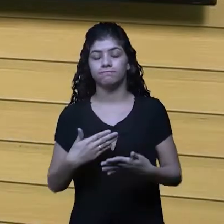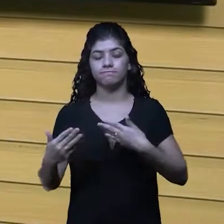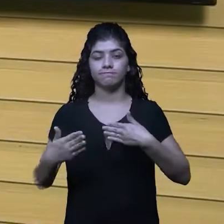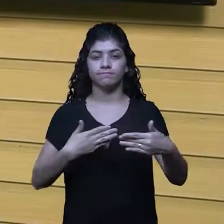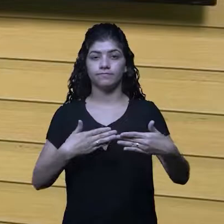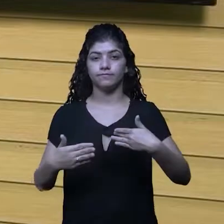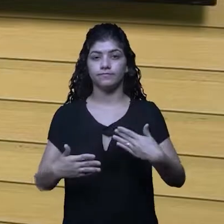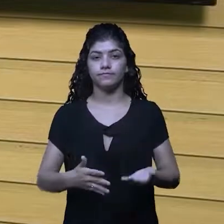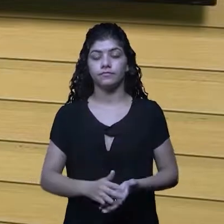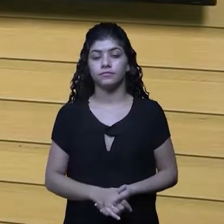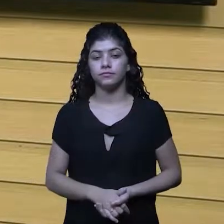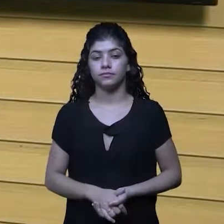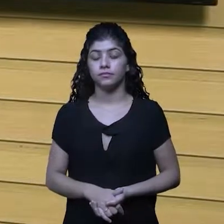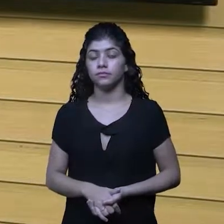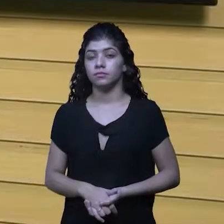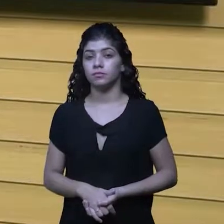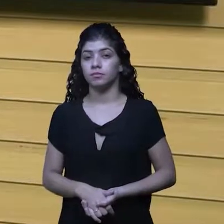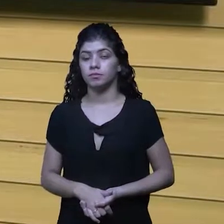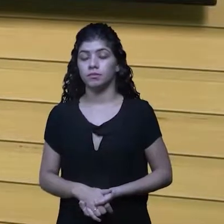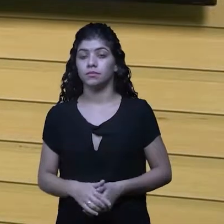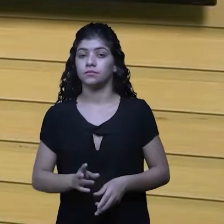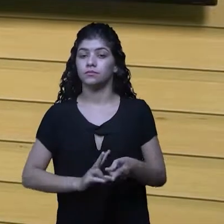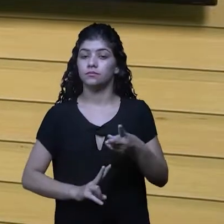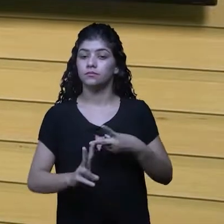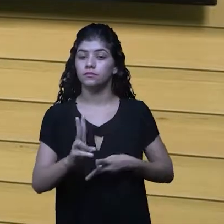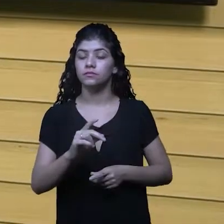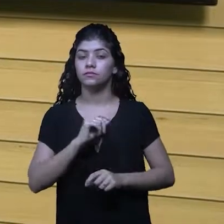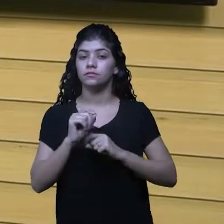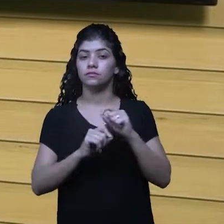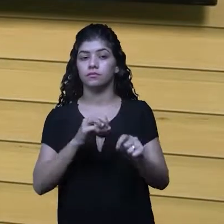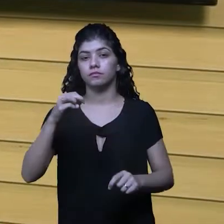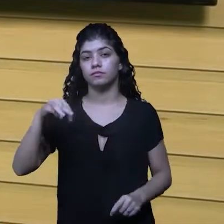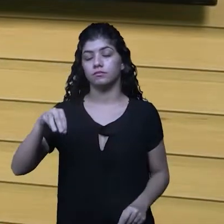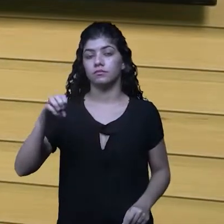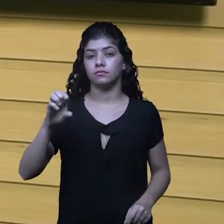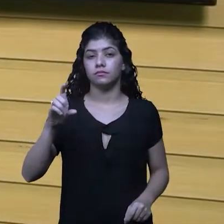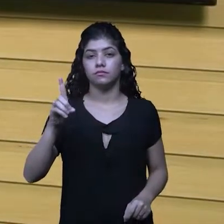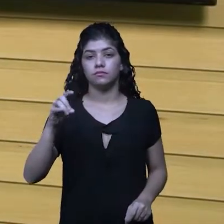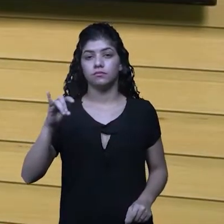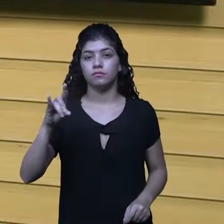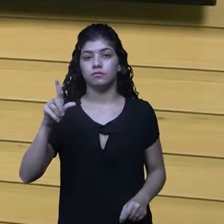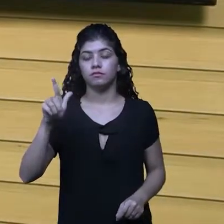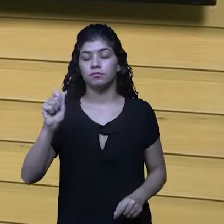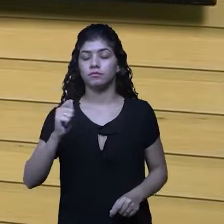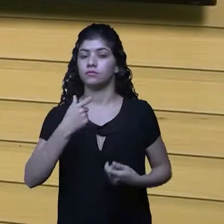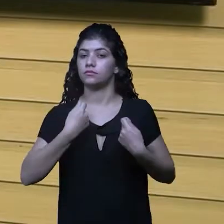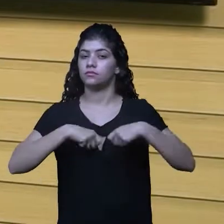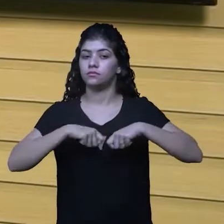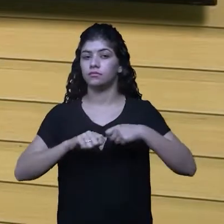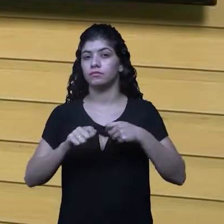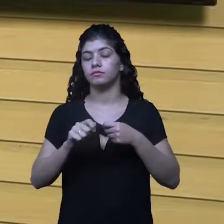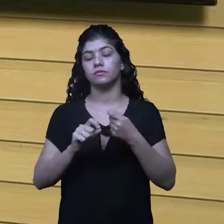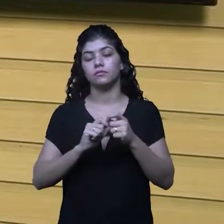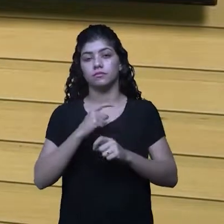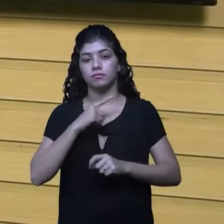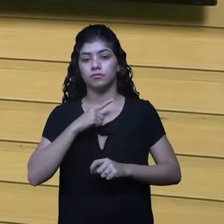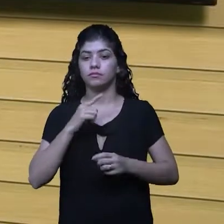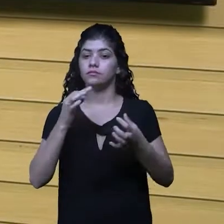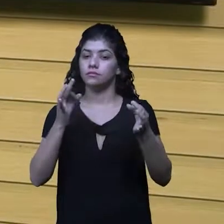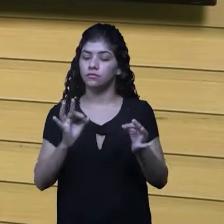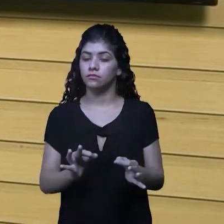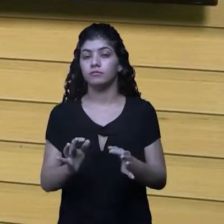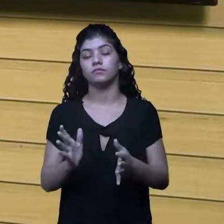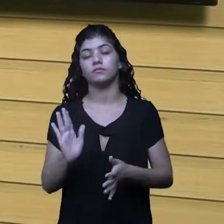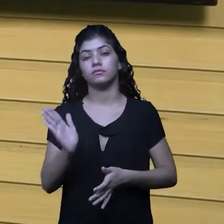for. Ou seja, toda vez que a gente for fazer uma medida, tem que verificar se o instrumento está calibrado. Tem